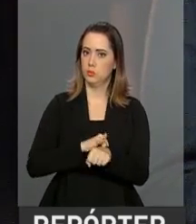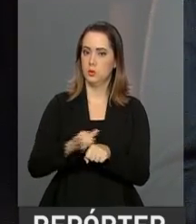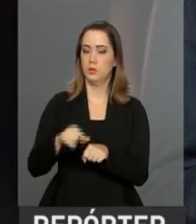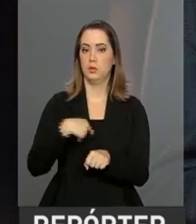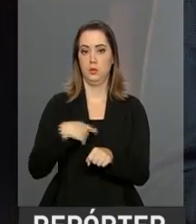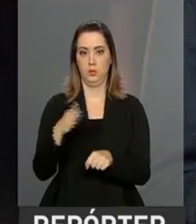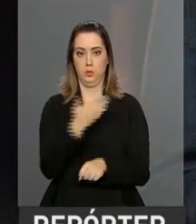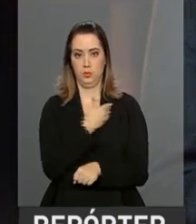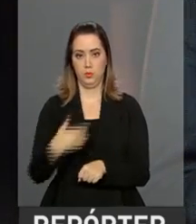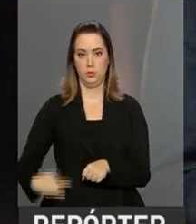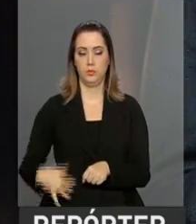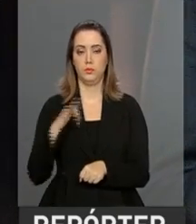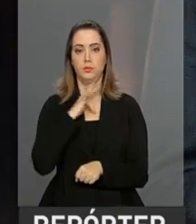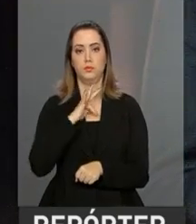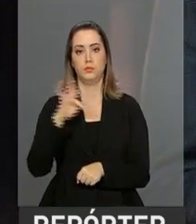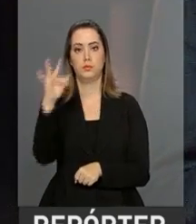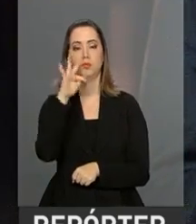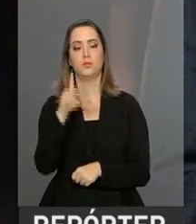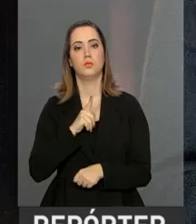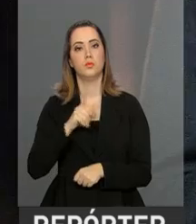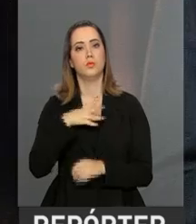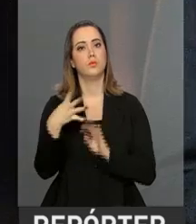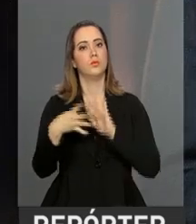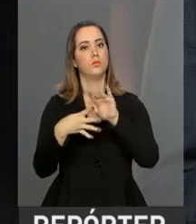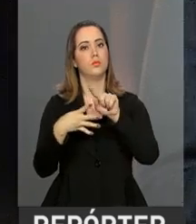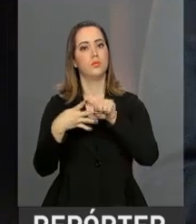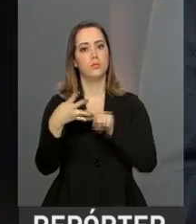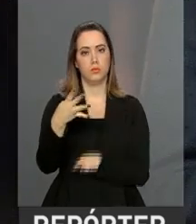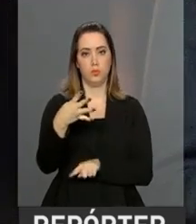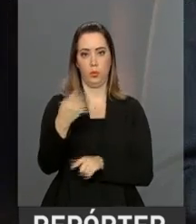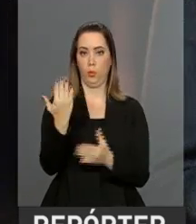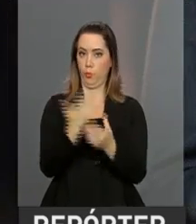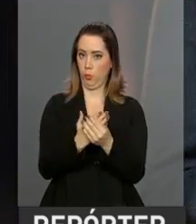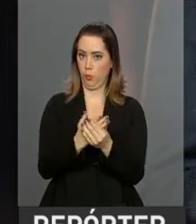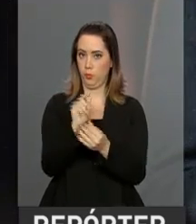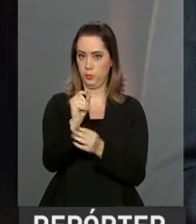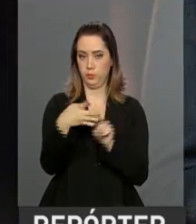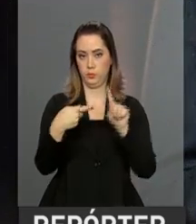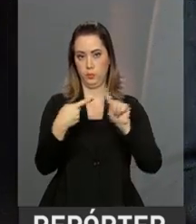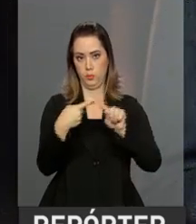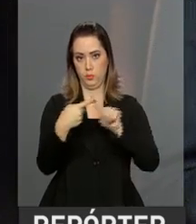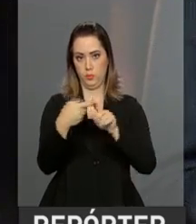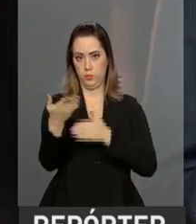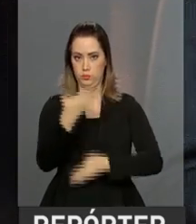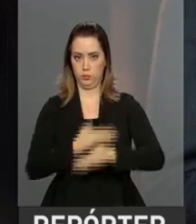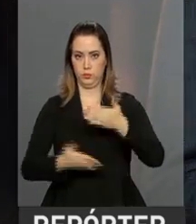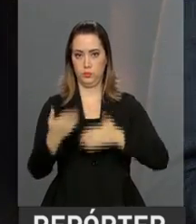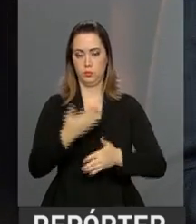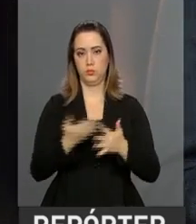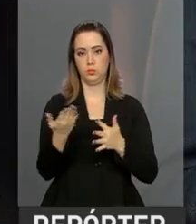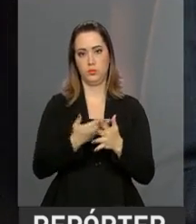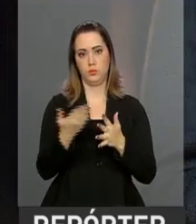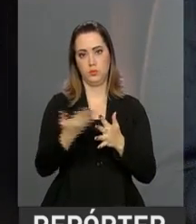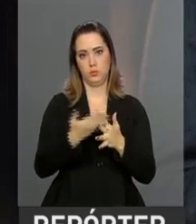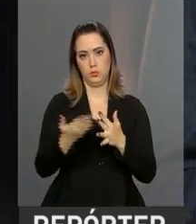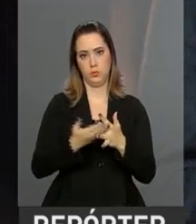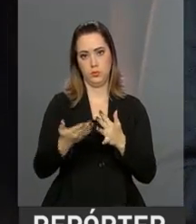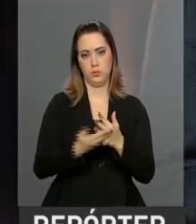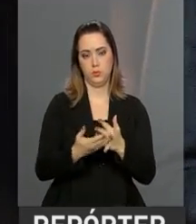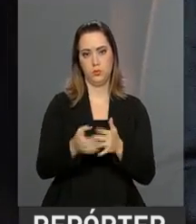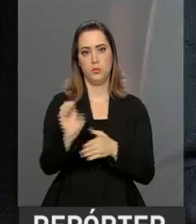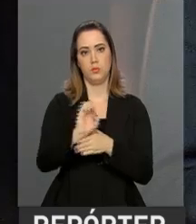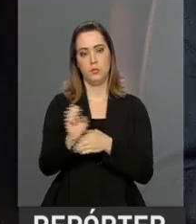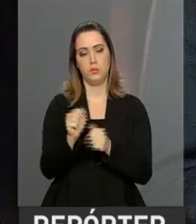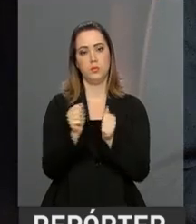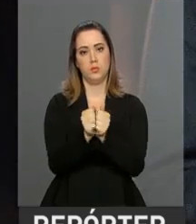federal no Congresso Nacional estão quatro o que estabelece a renegociação da dívida dos Estados com a união e